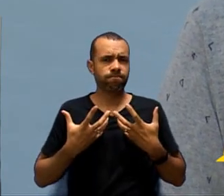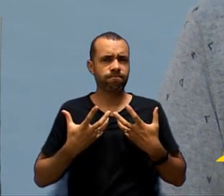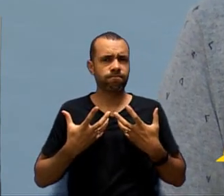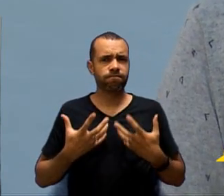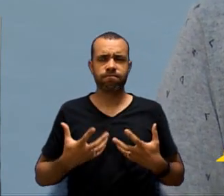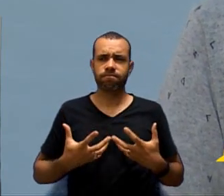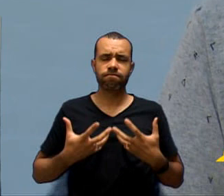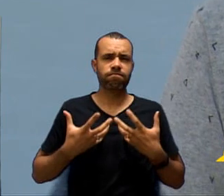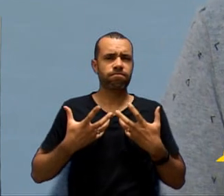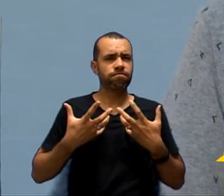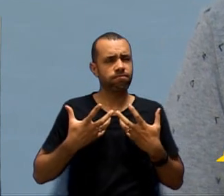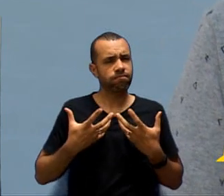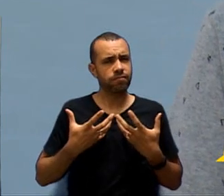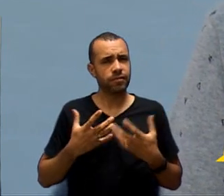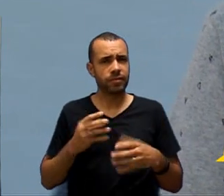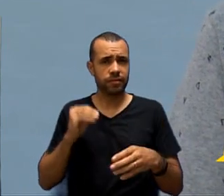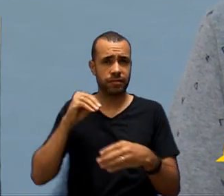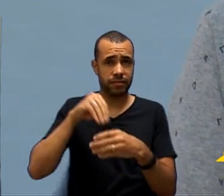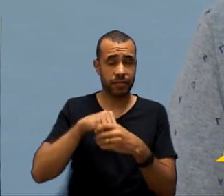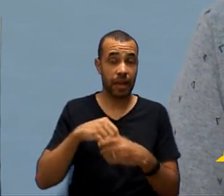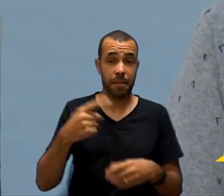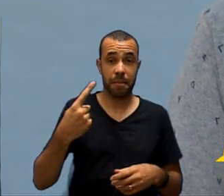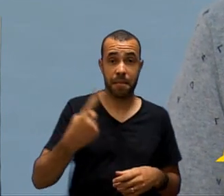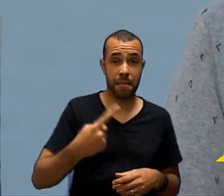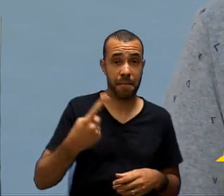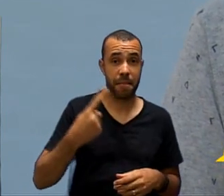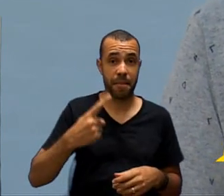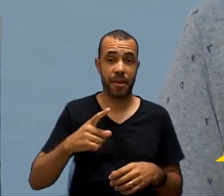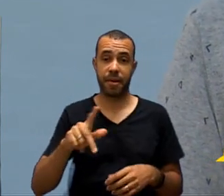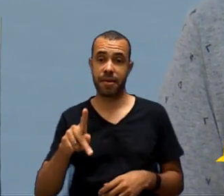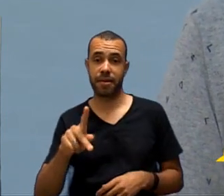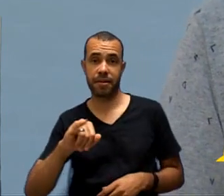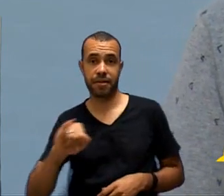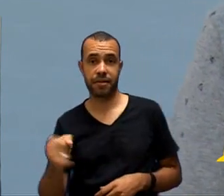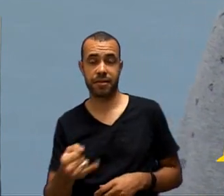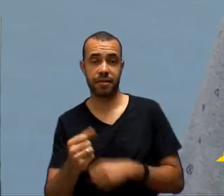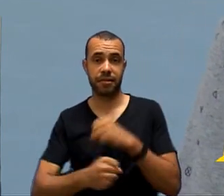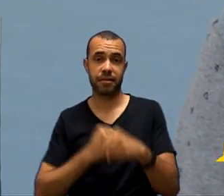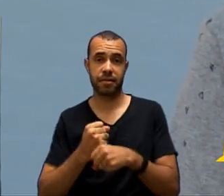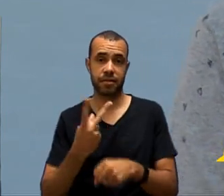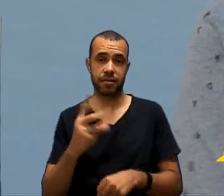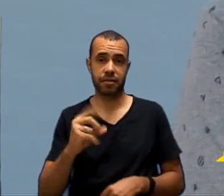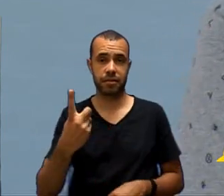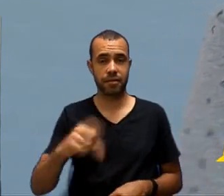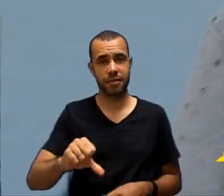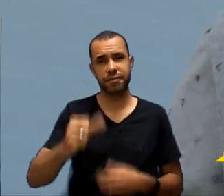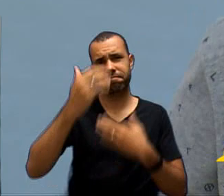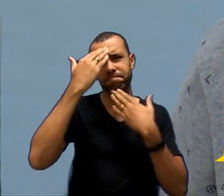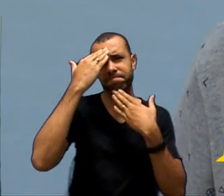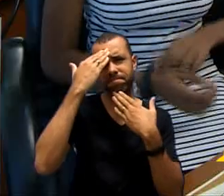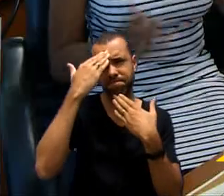muito orgulhos de participar da primeira edição do Parlamento Jovem 2019. O nosso muito obrigado.